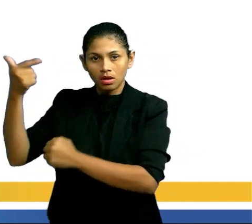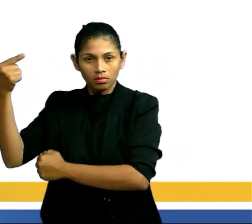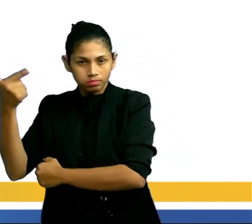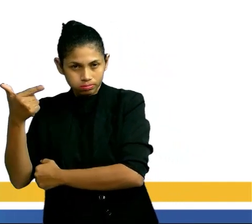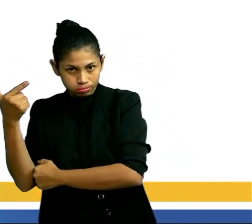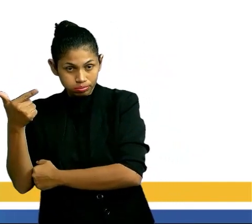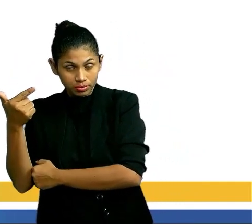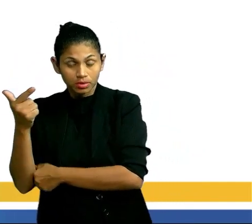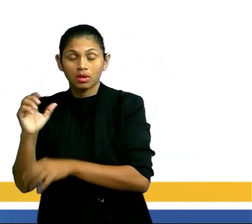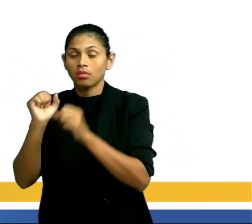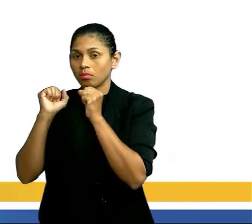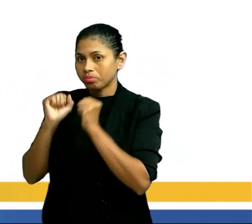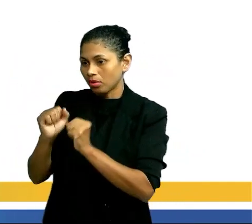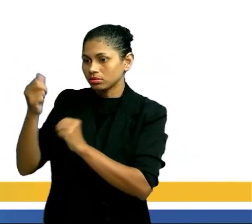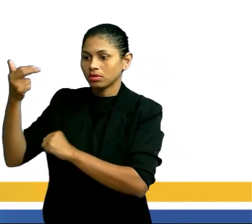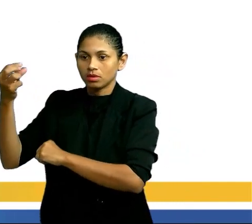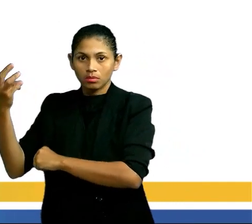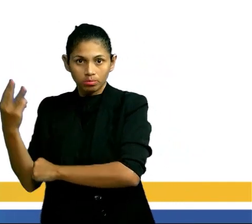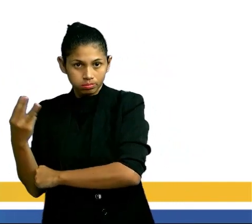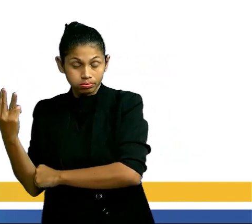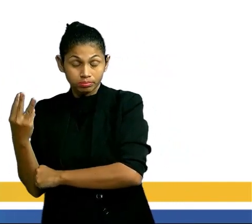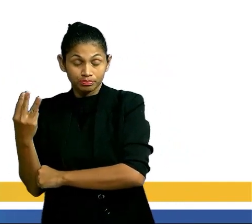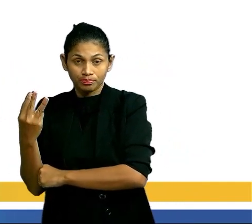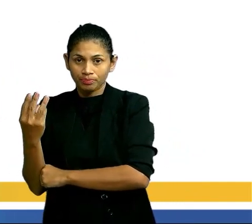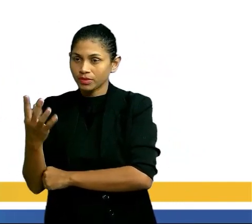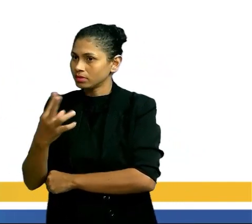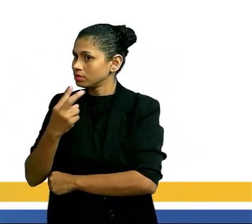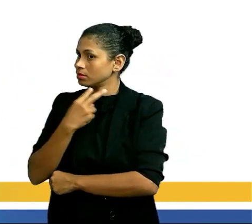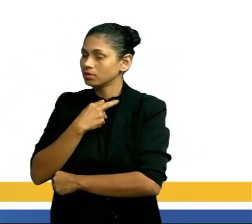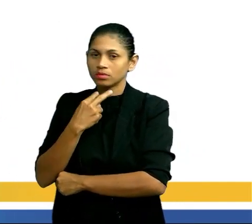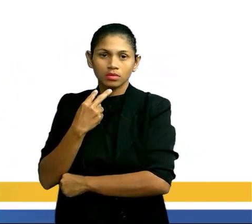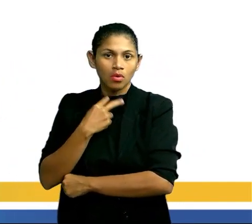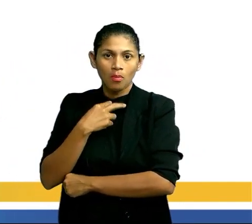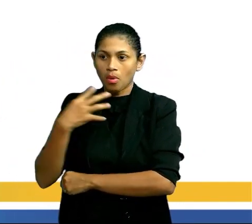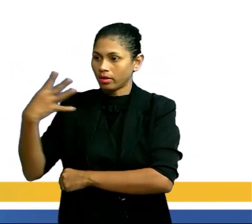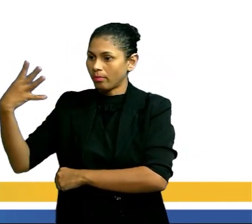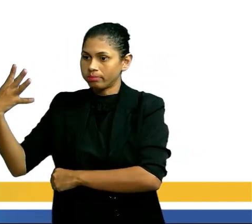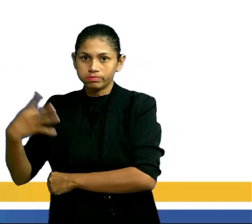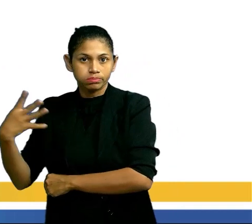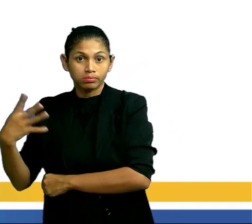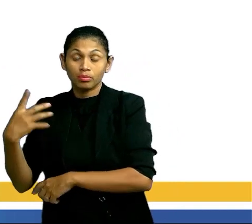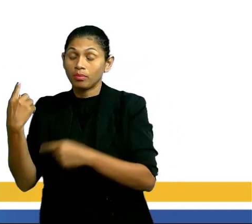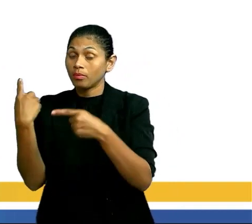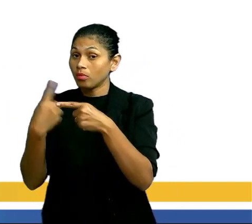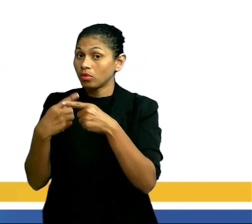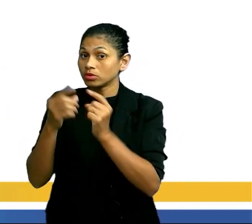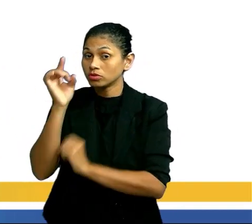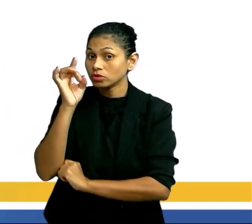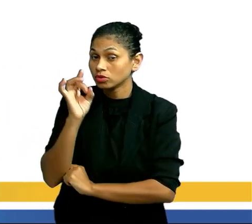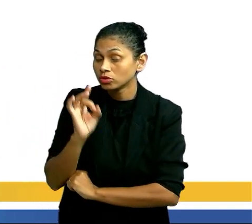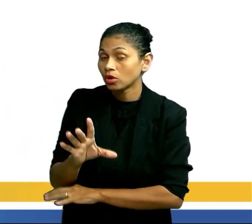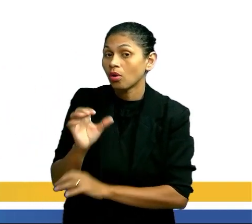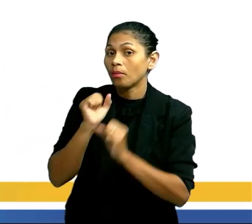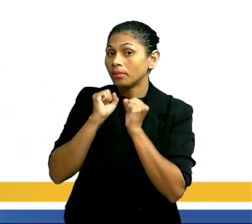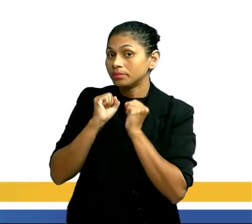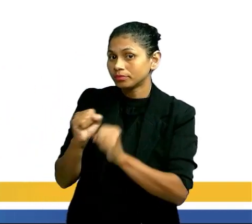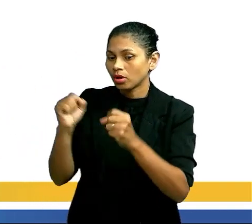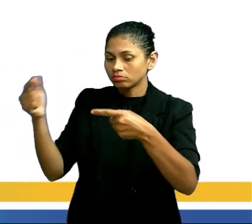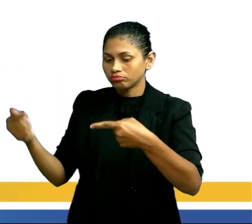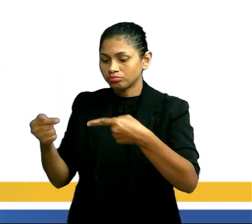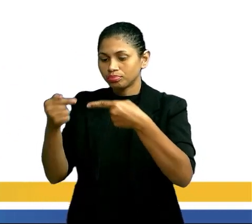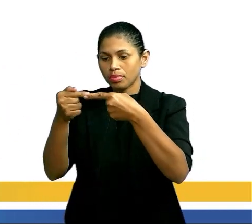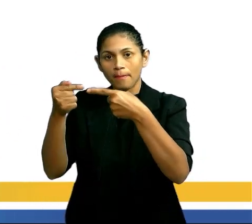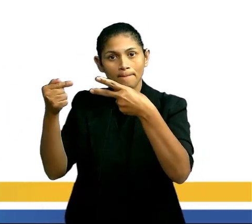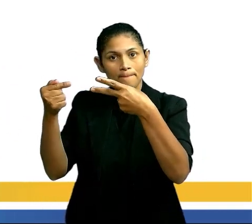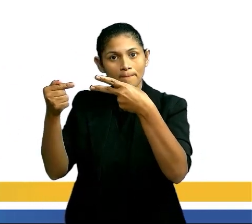terciário. Lembrando que ele não pode ser quaternário porque o carbono ele só pode fazer 4 ligações, Ele é tetravalente. Então não